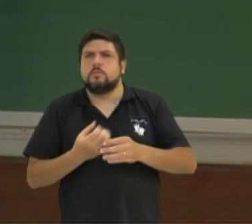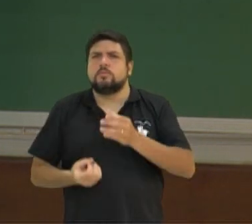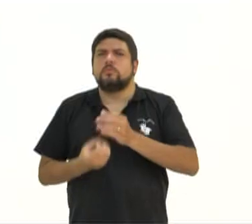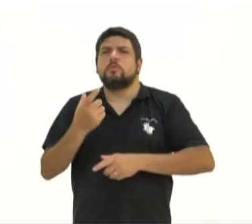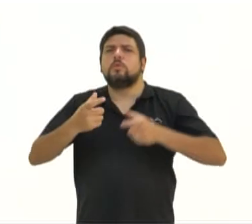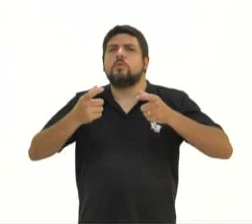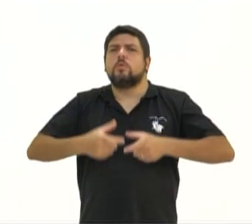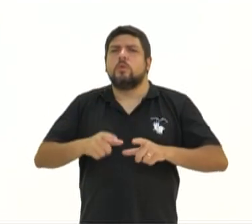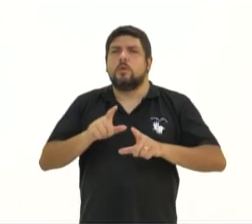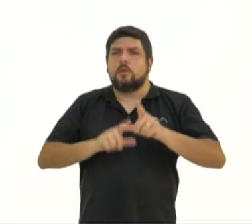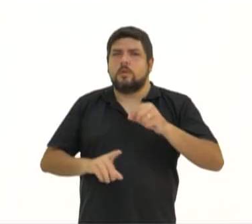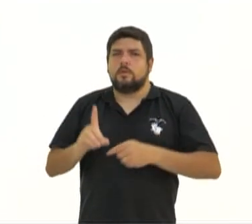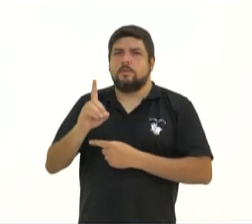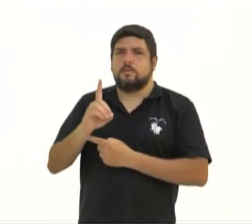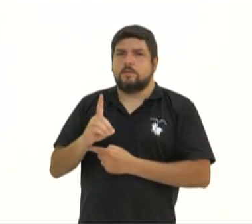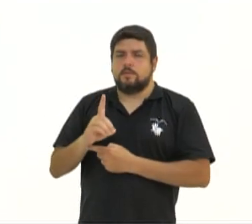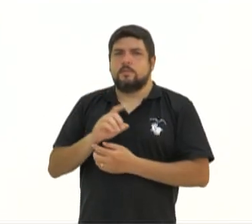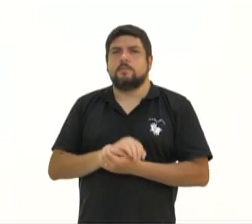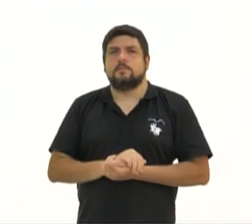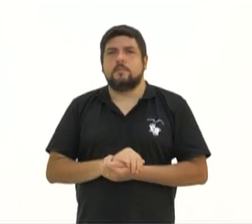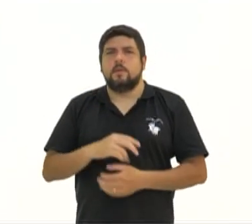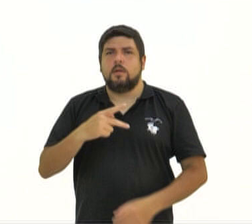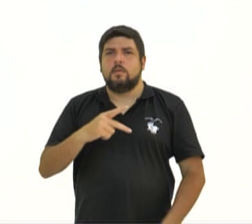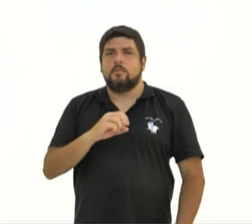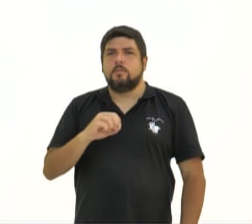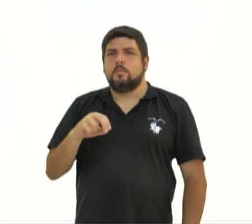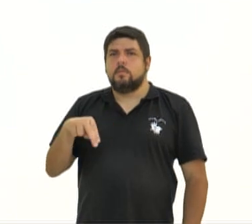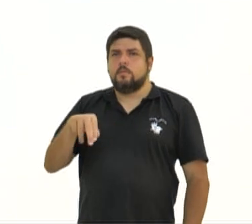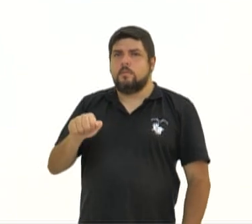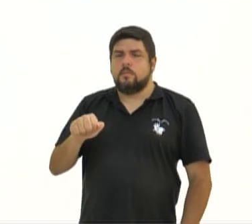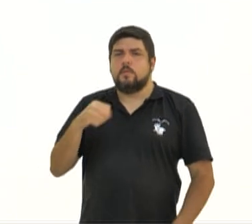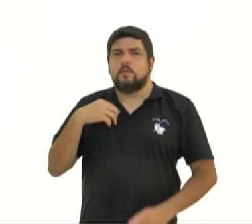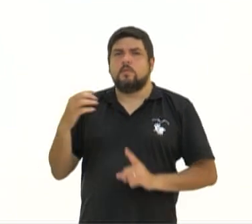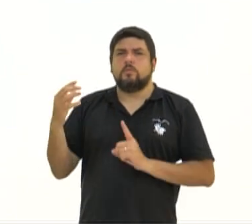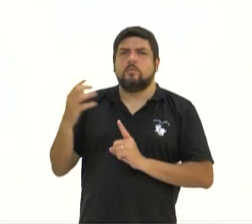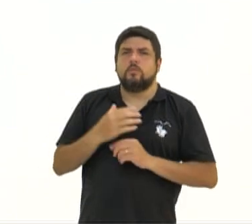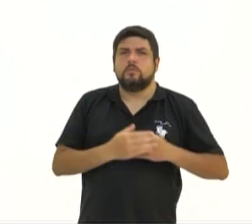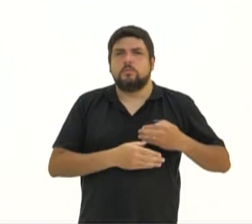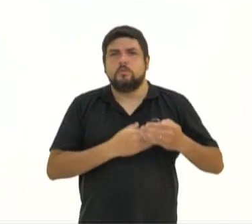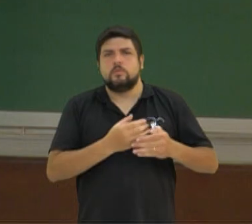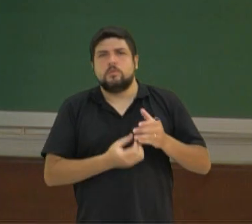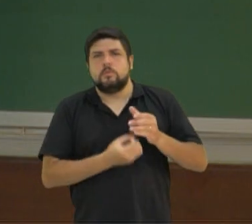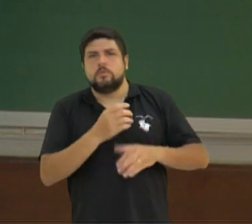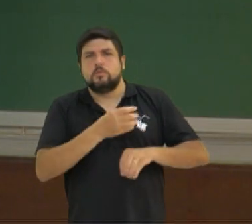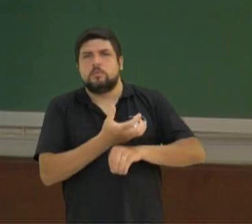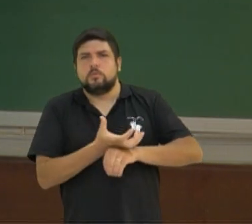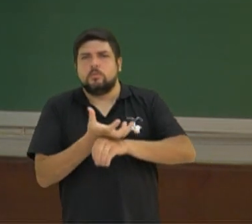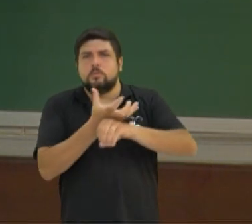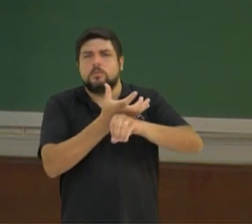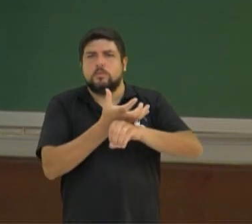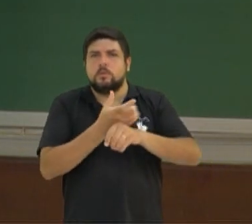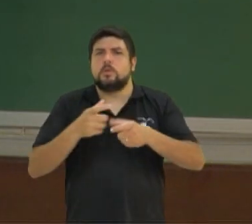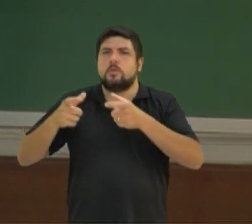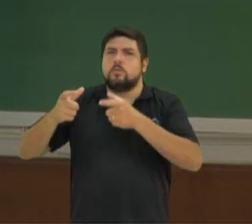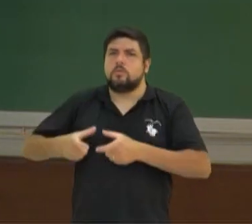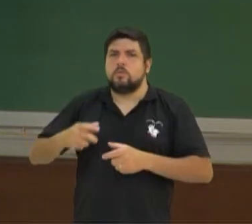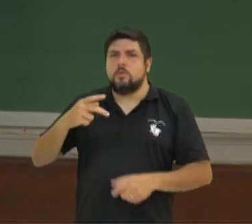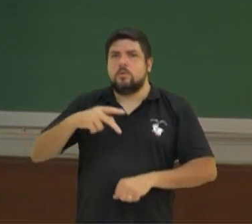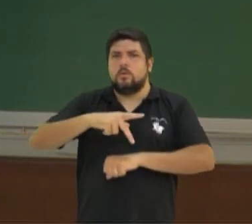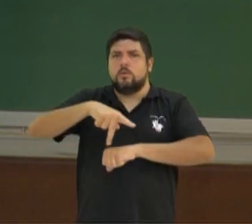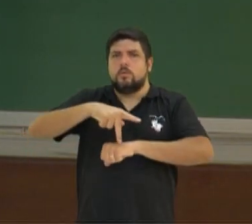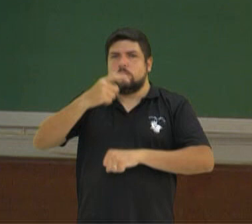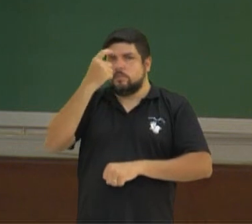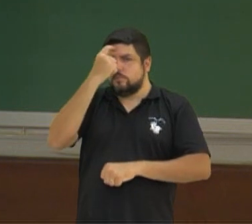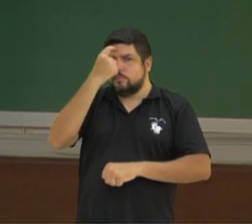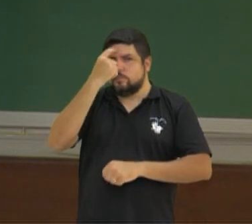correta, letra B, né? Então nós vimos lá que a pona, que influenciou na criação do badminton, né, tem origem indiana. Resposta correta, letra